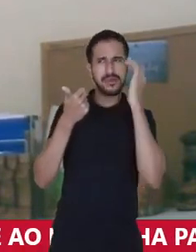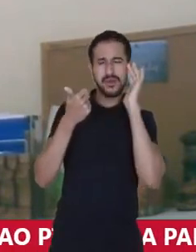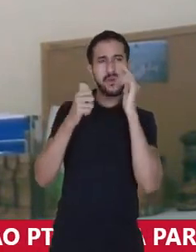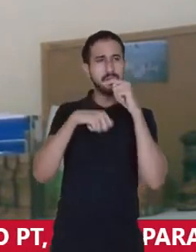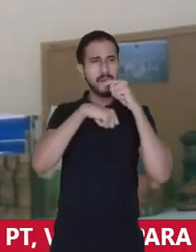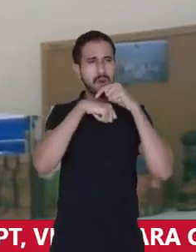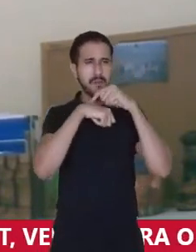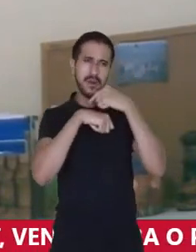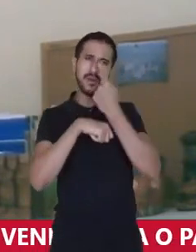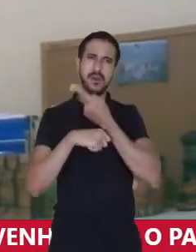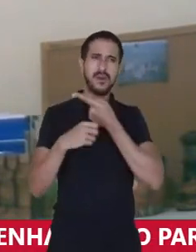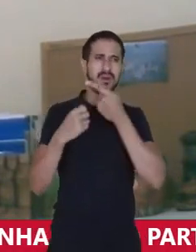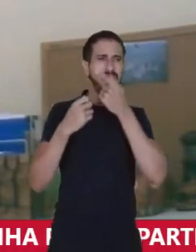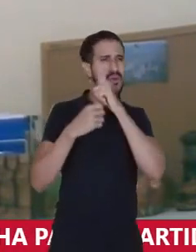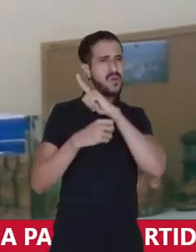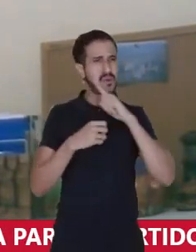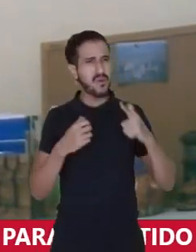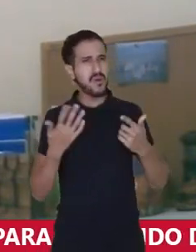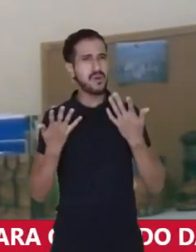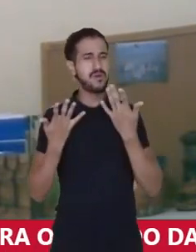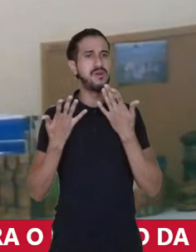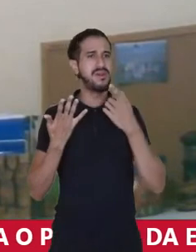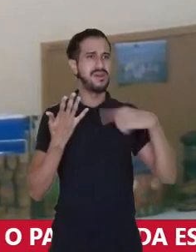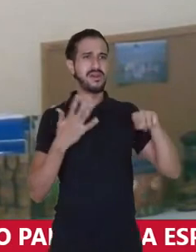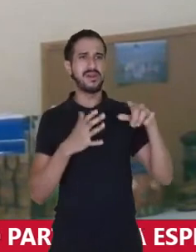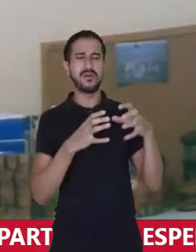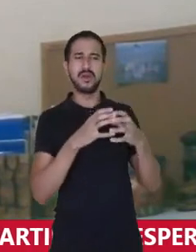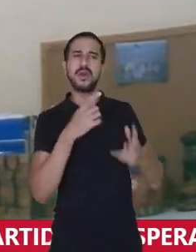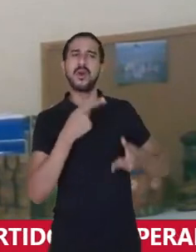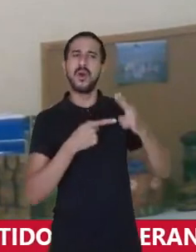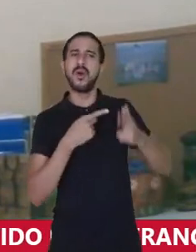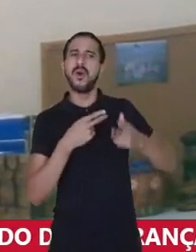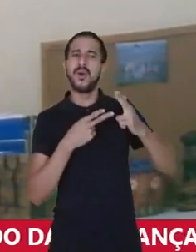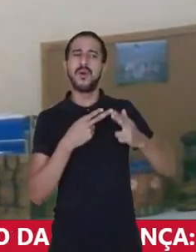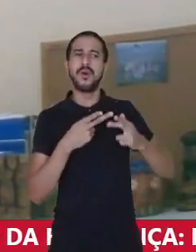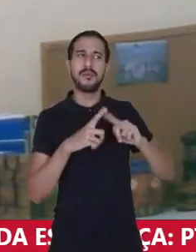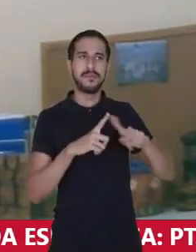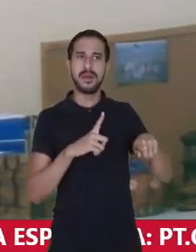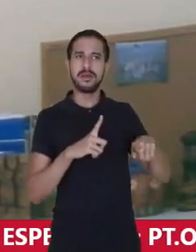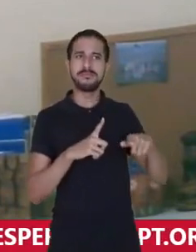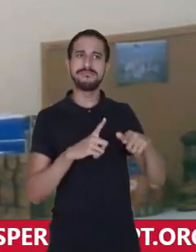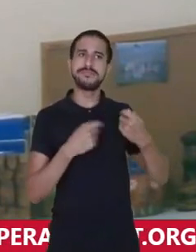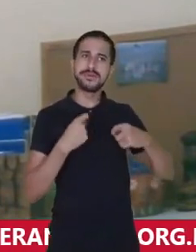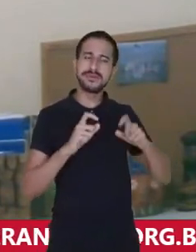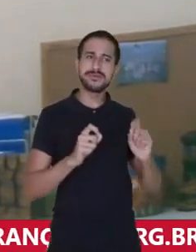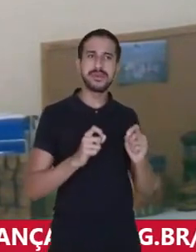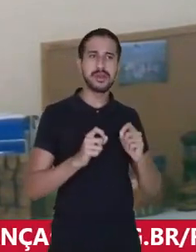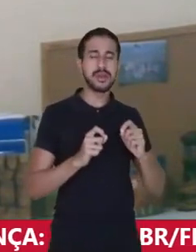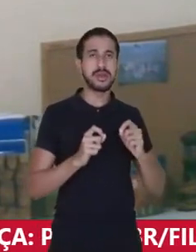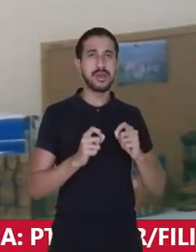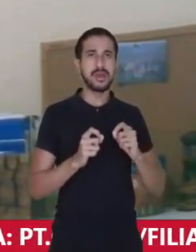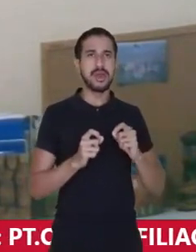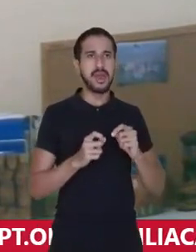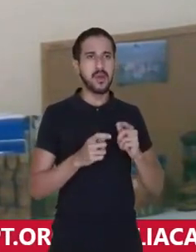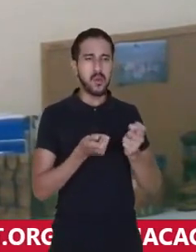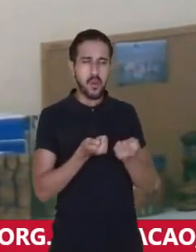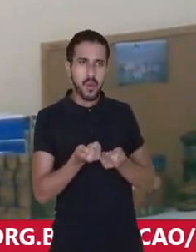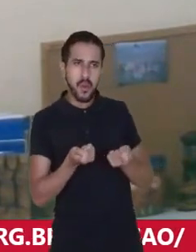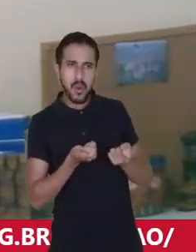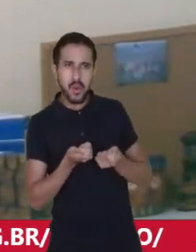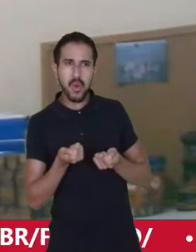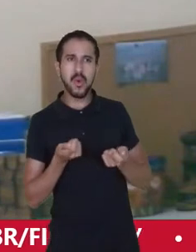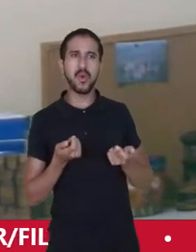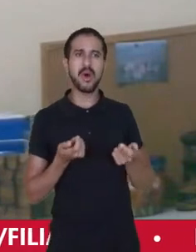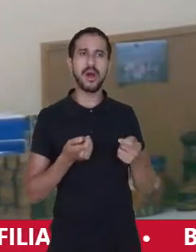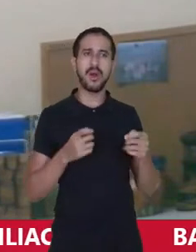momento que nós temos um desgoverno, né, que opta, ao invés de buscar controlar a situação,